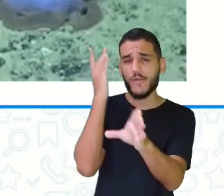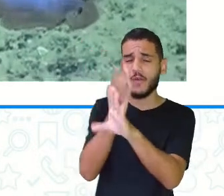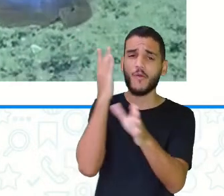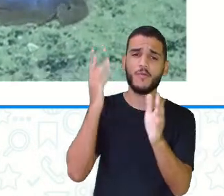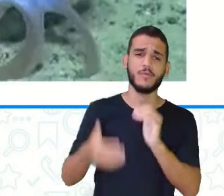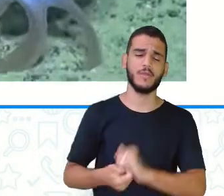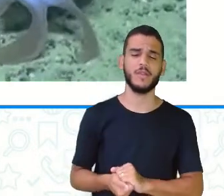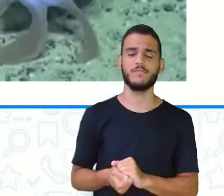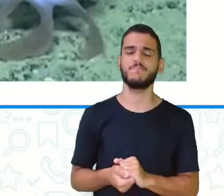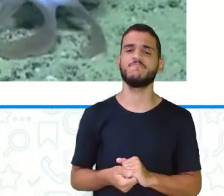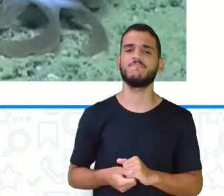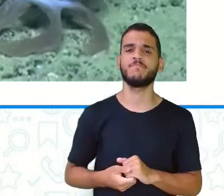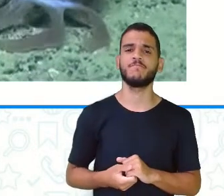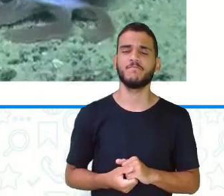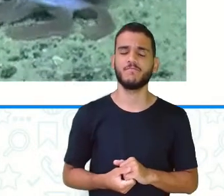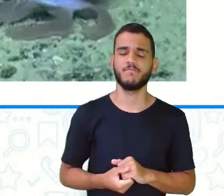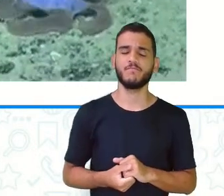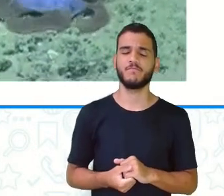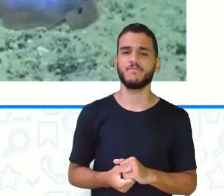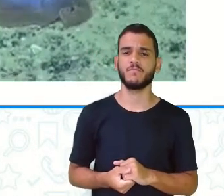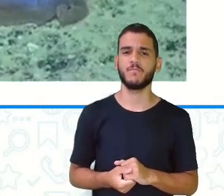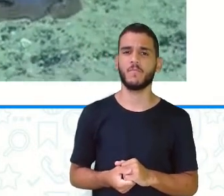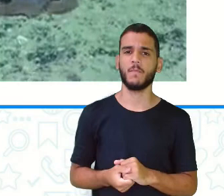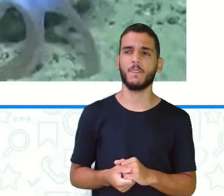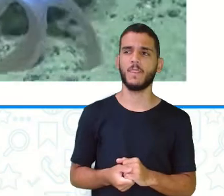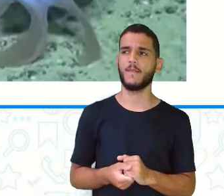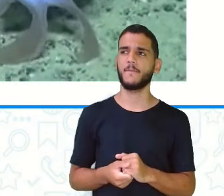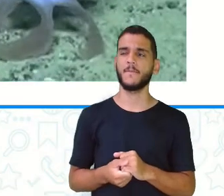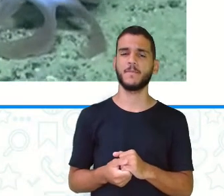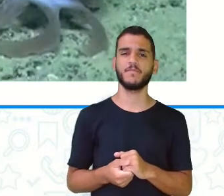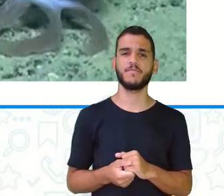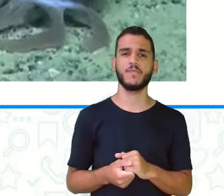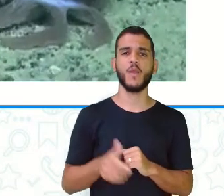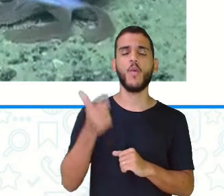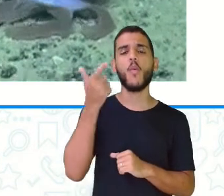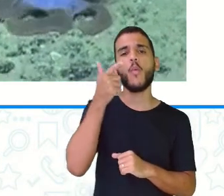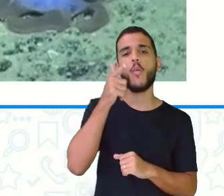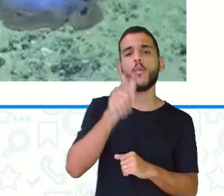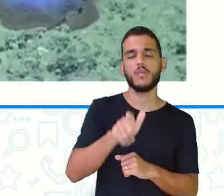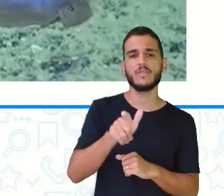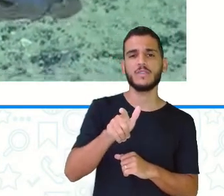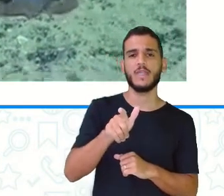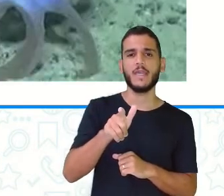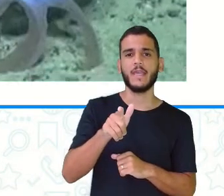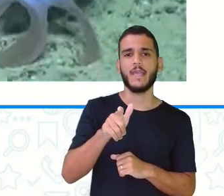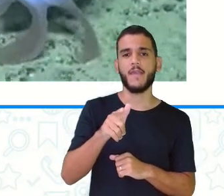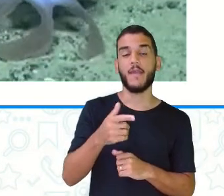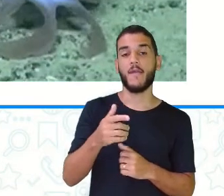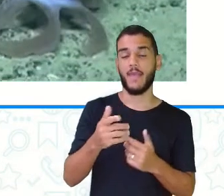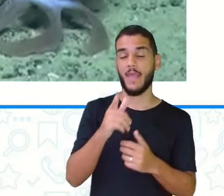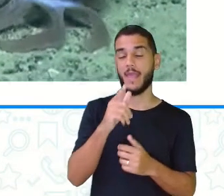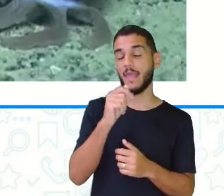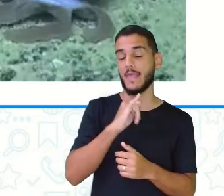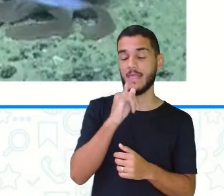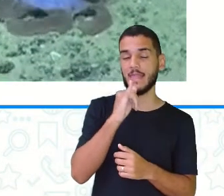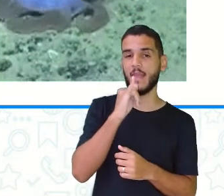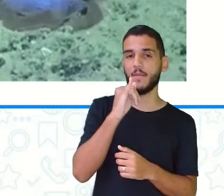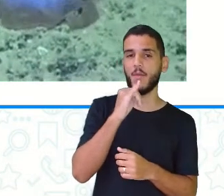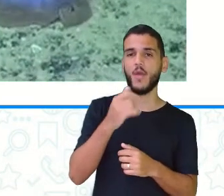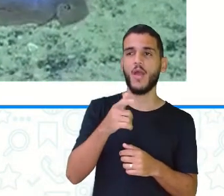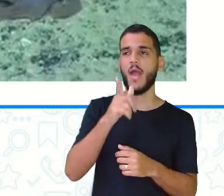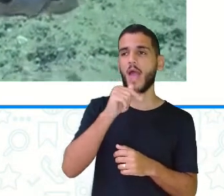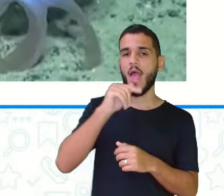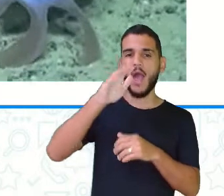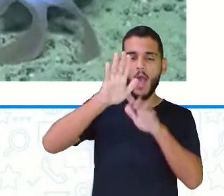bichinho no fundo do mar, tá? E eles conseguem, gente, suportar aquelas pressões das zonas abissais, que são aquelas